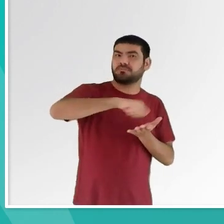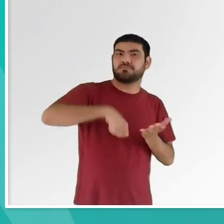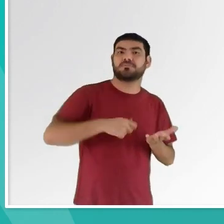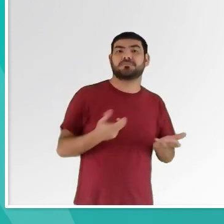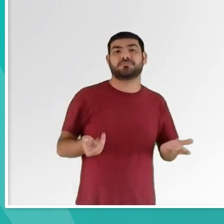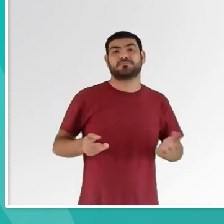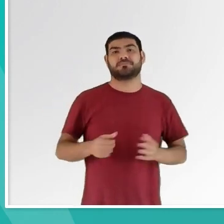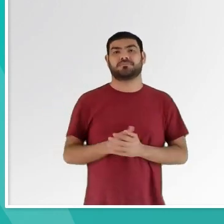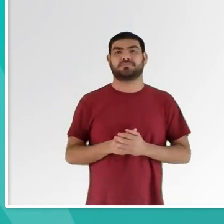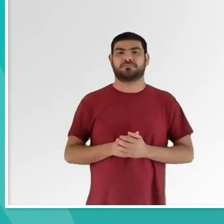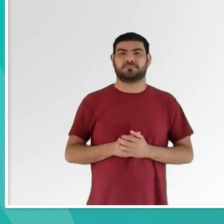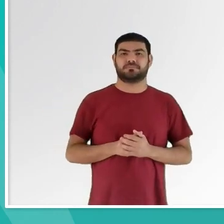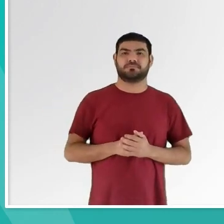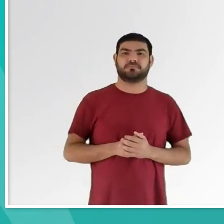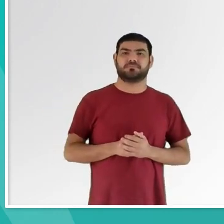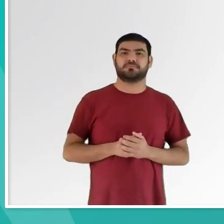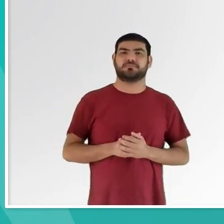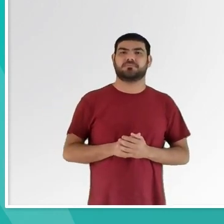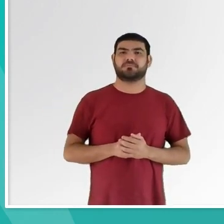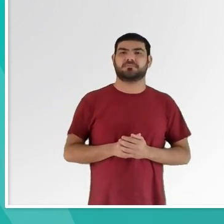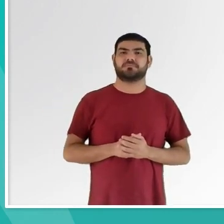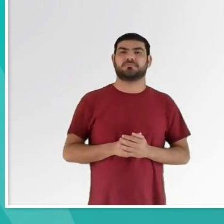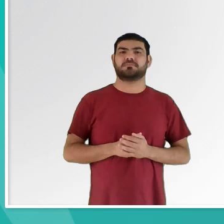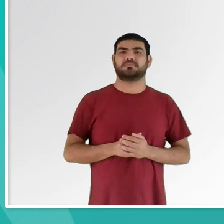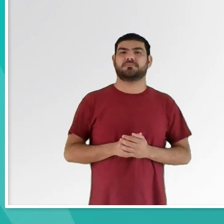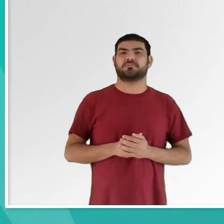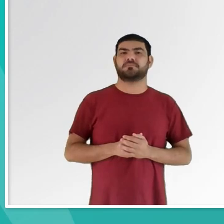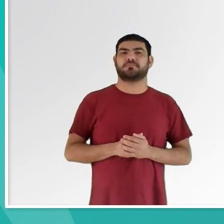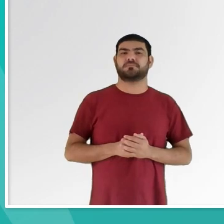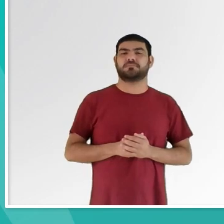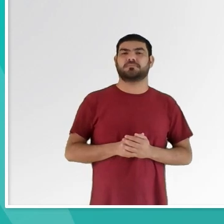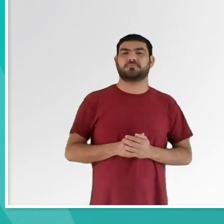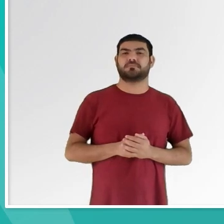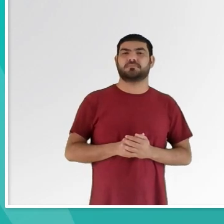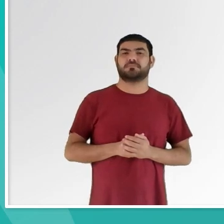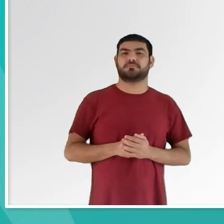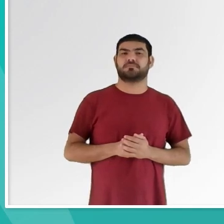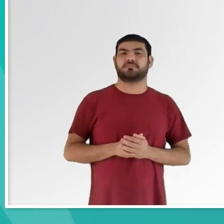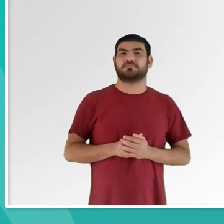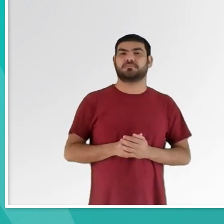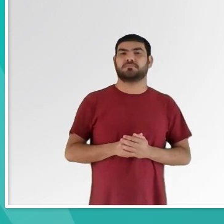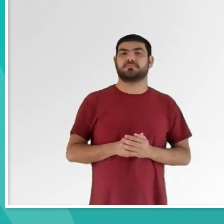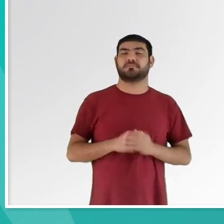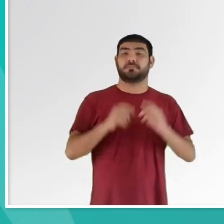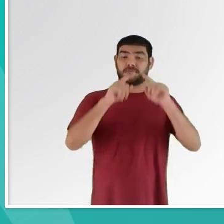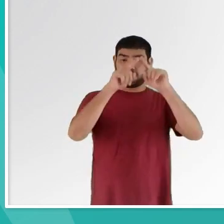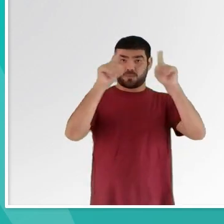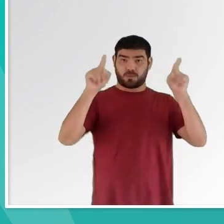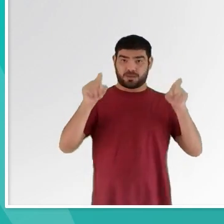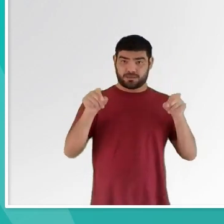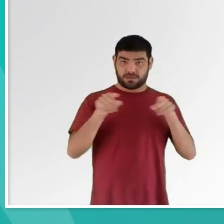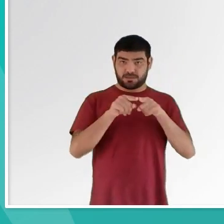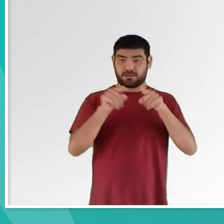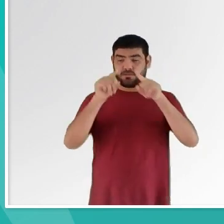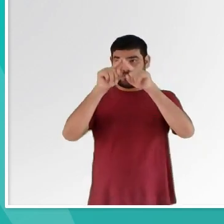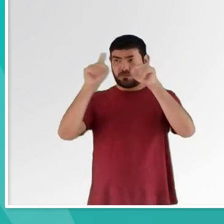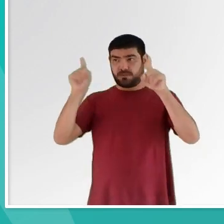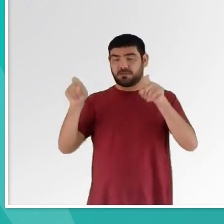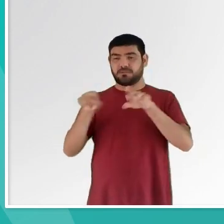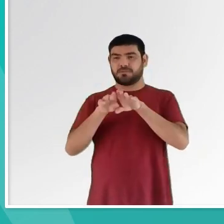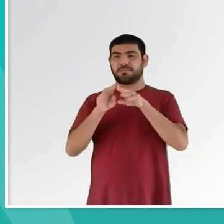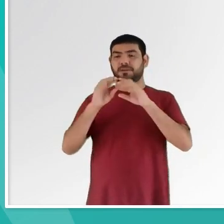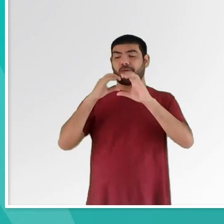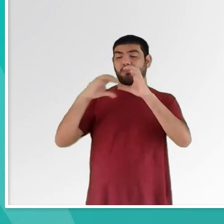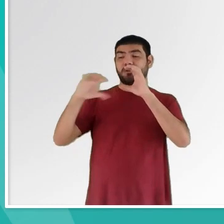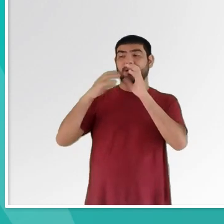aí a história em quadrinho, o que é? Eles estão falando, se comunicando também, né? Que você lê a história, que é o desenho